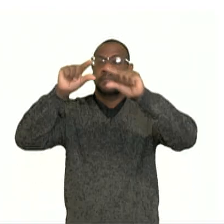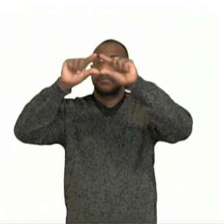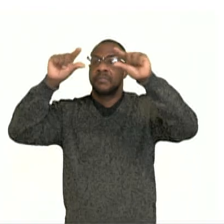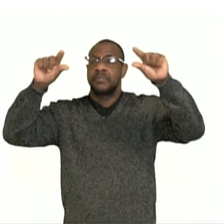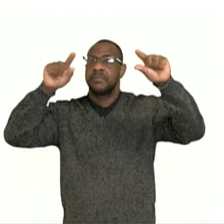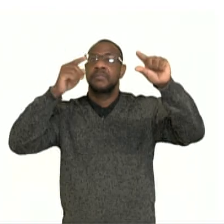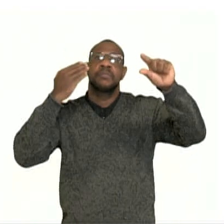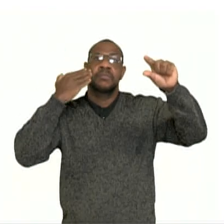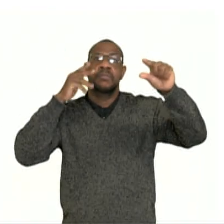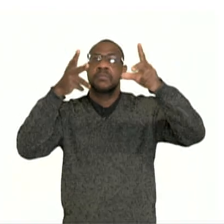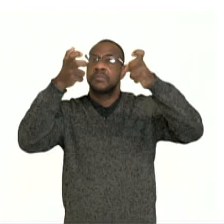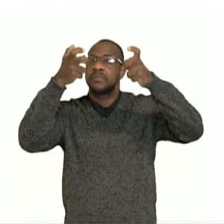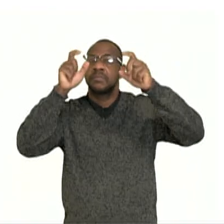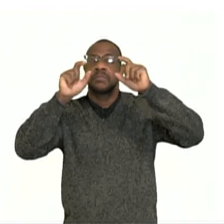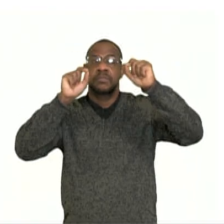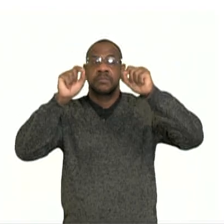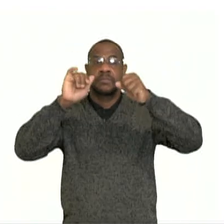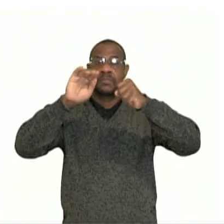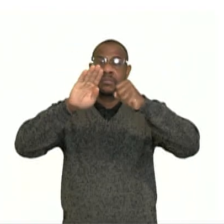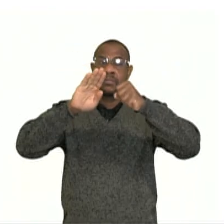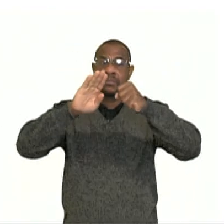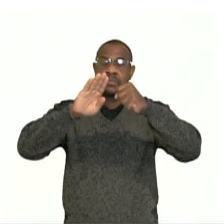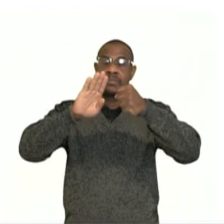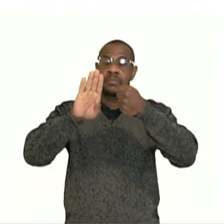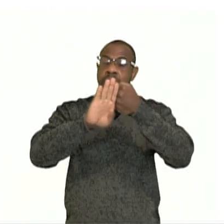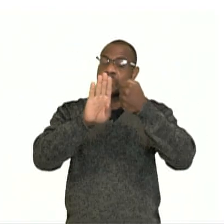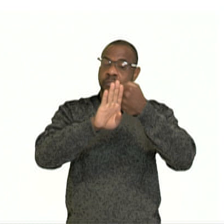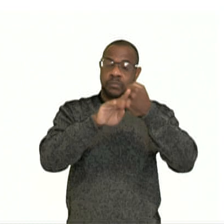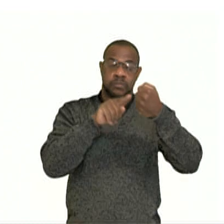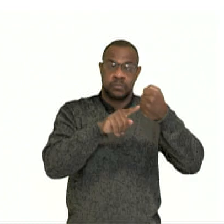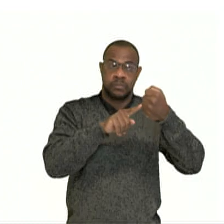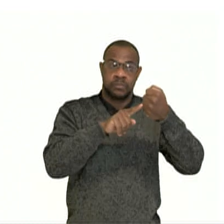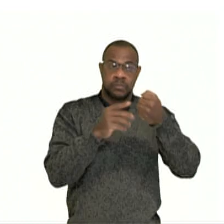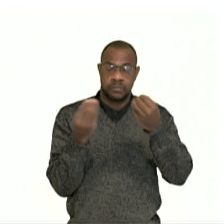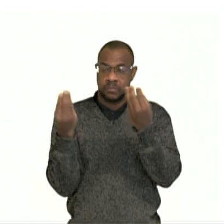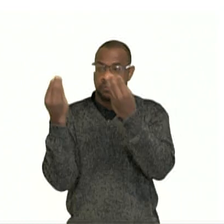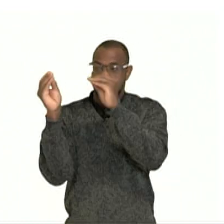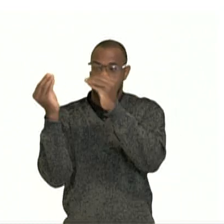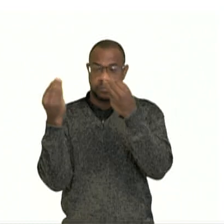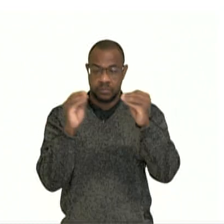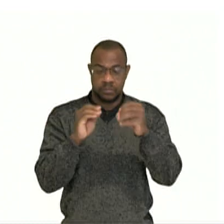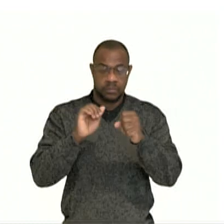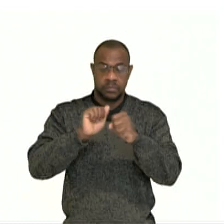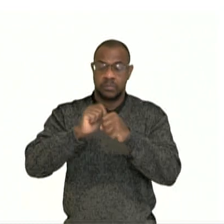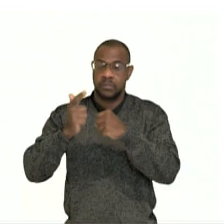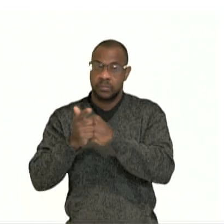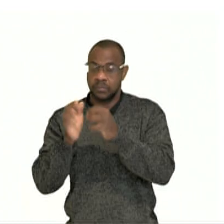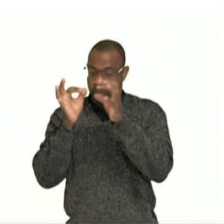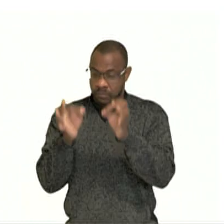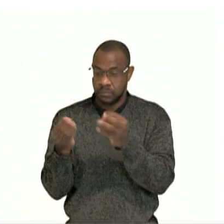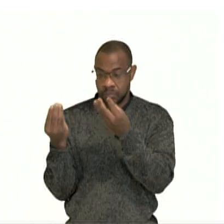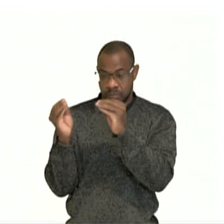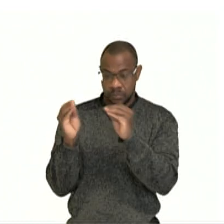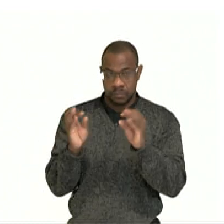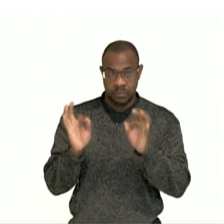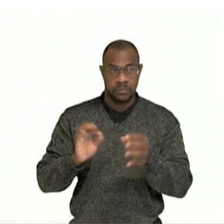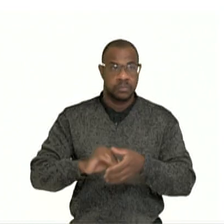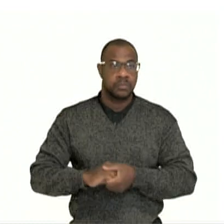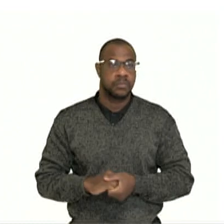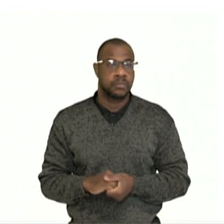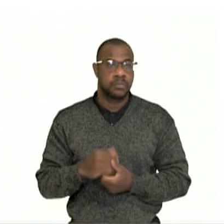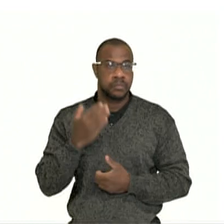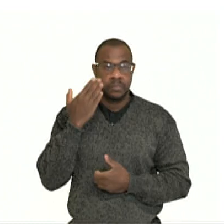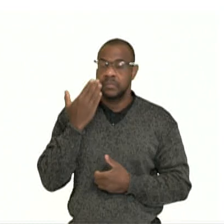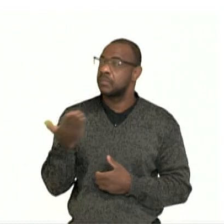fazer? Observar o substantivo para preenchermos com o adjetivo possessivo correto. Temos ali my,